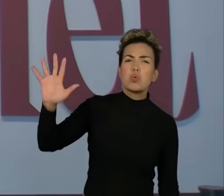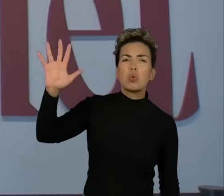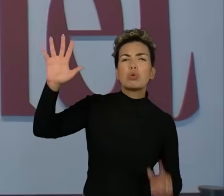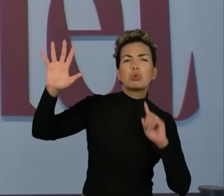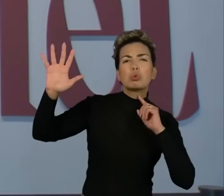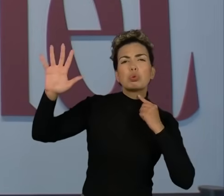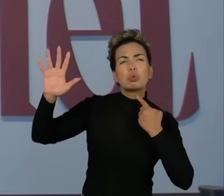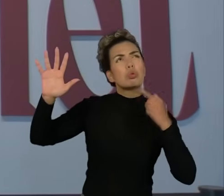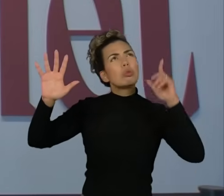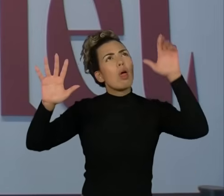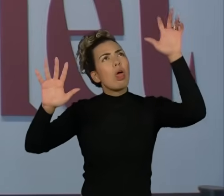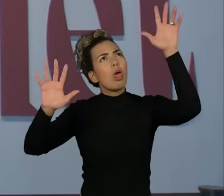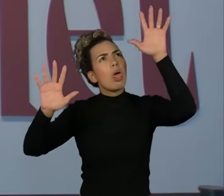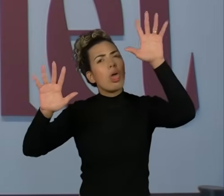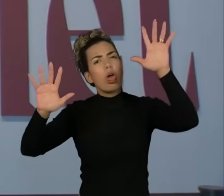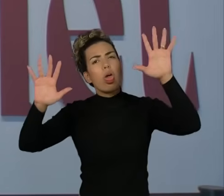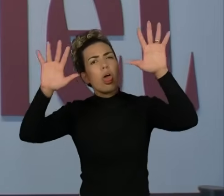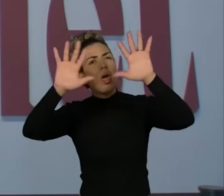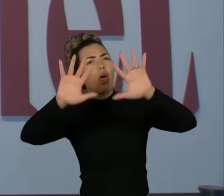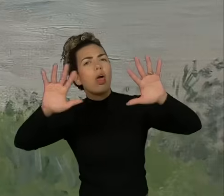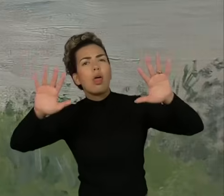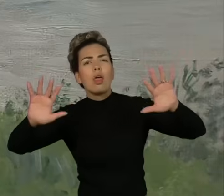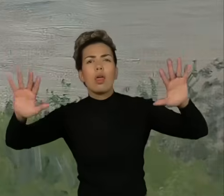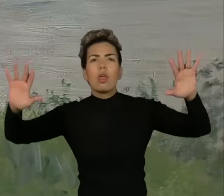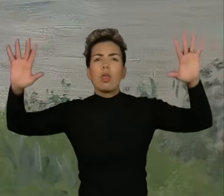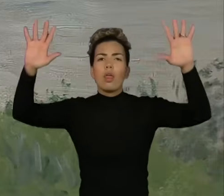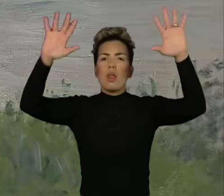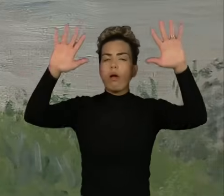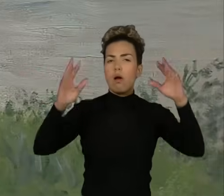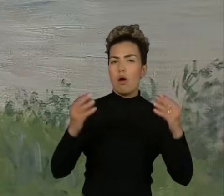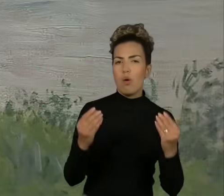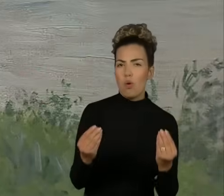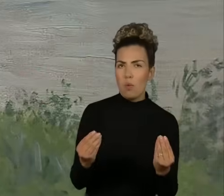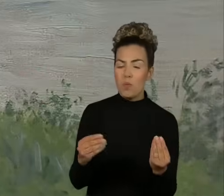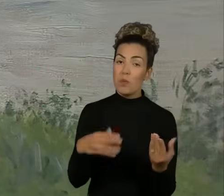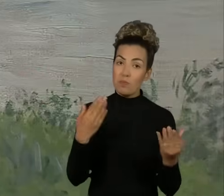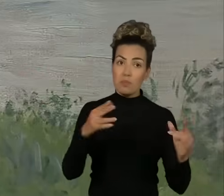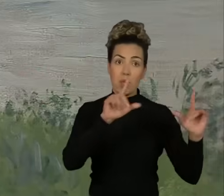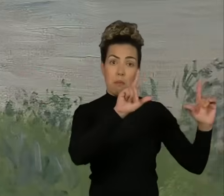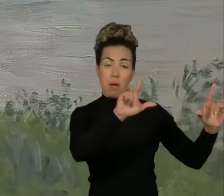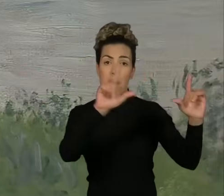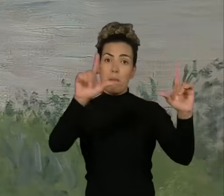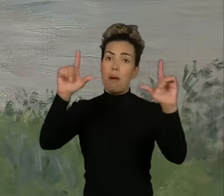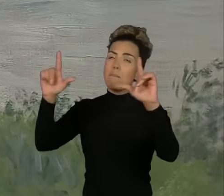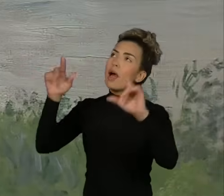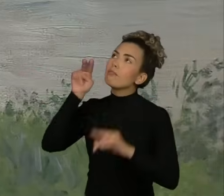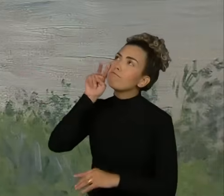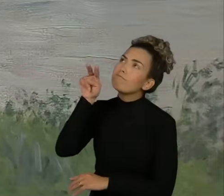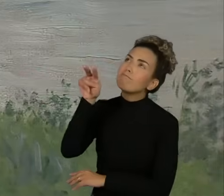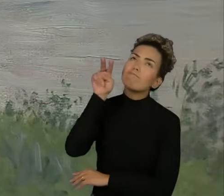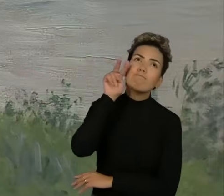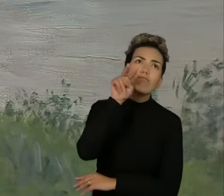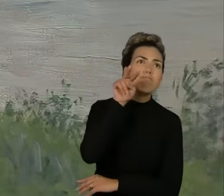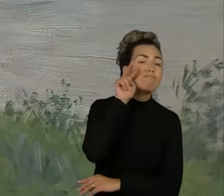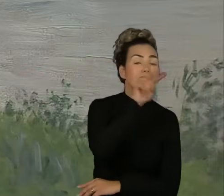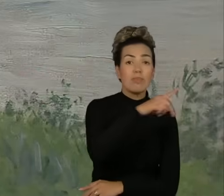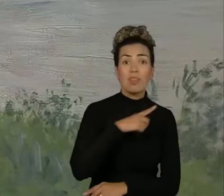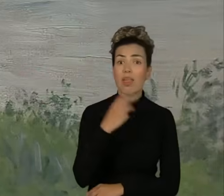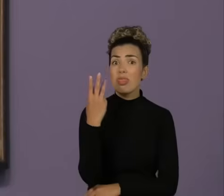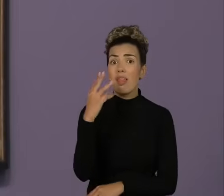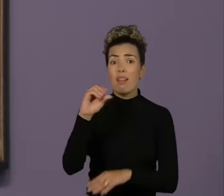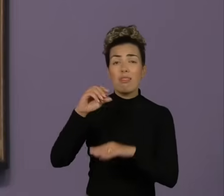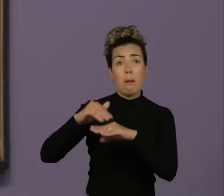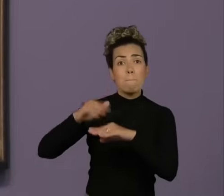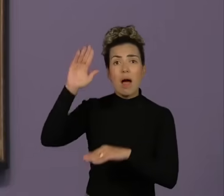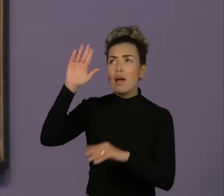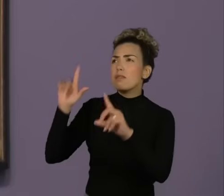A exposição A Ecologia de Monet é uma rara oportunidade para apreciar mais de 30 obras. Elas